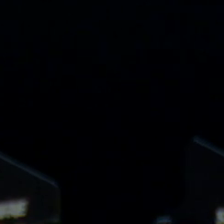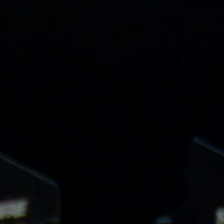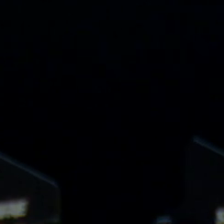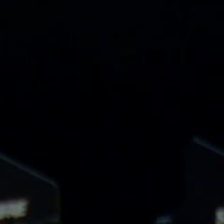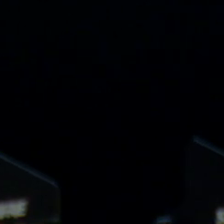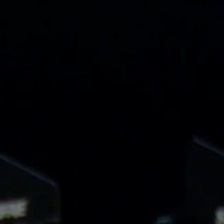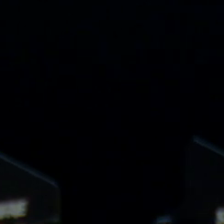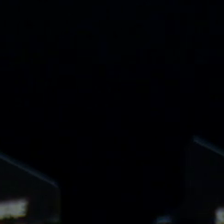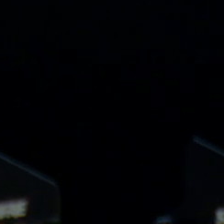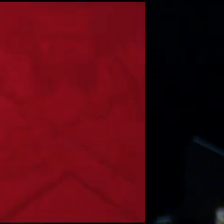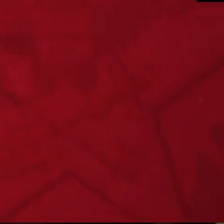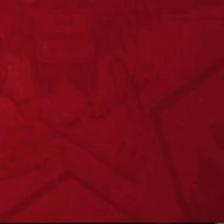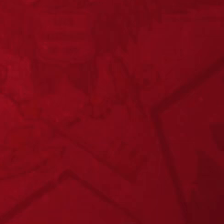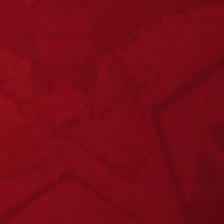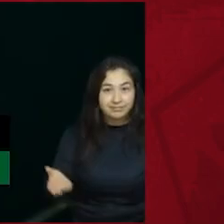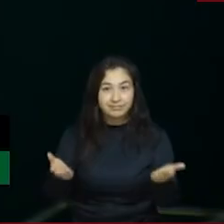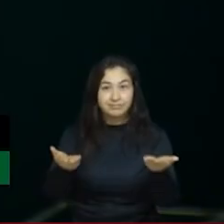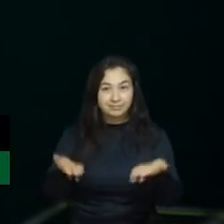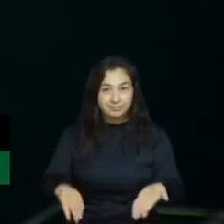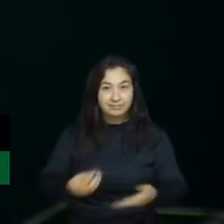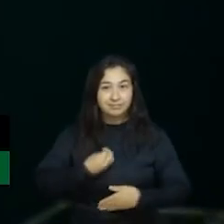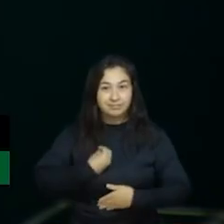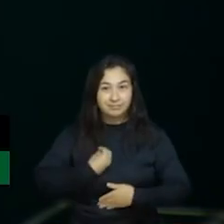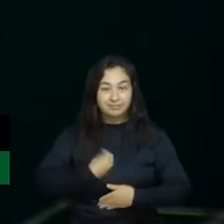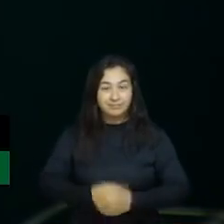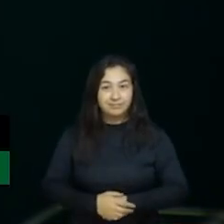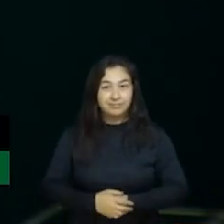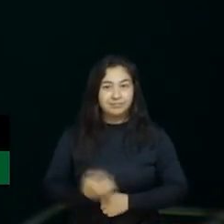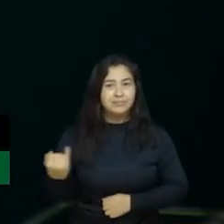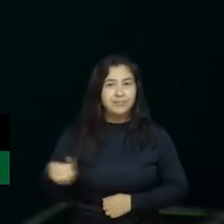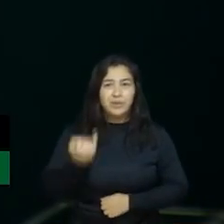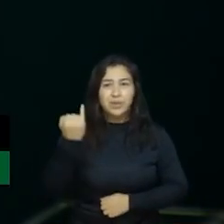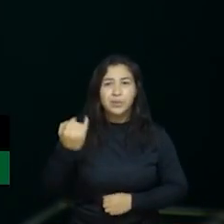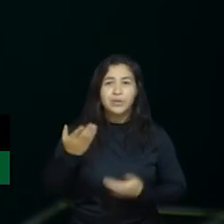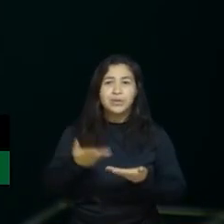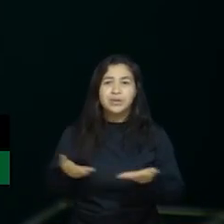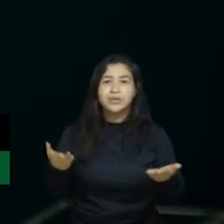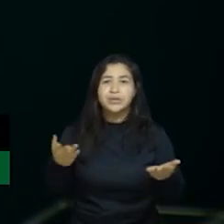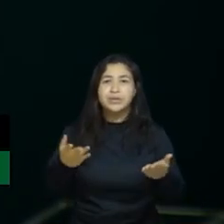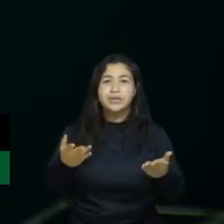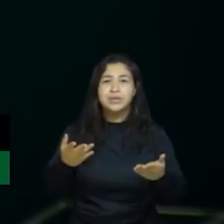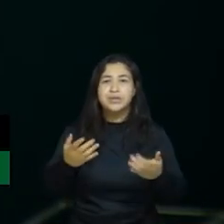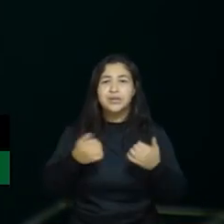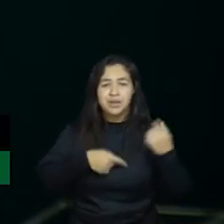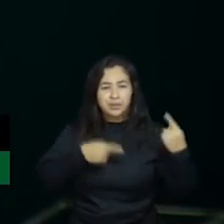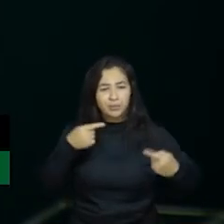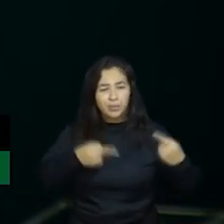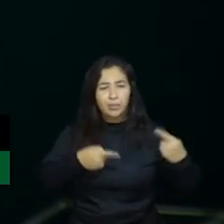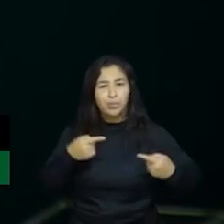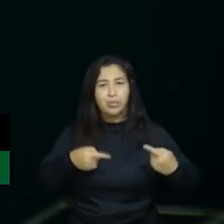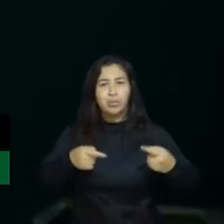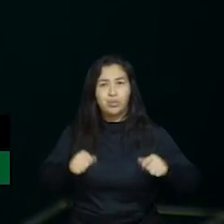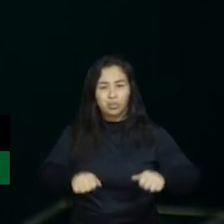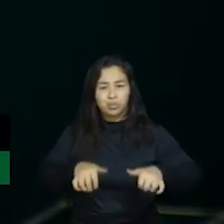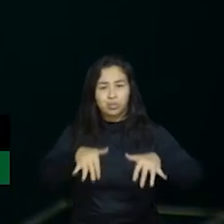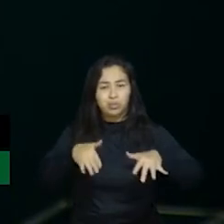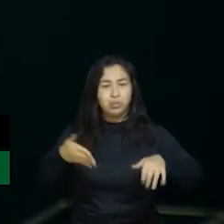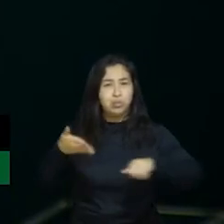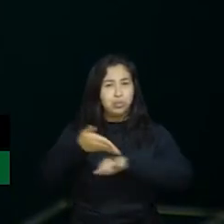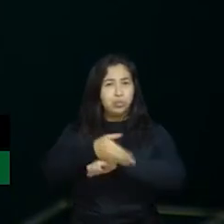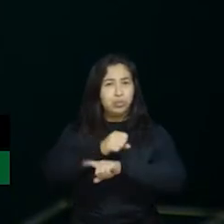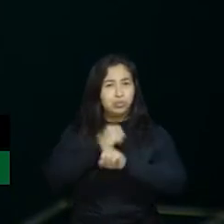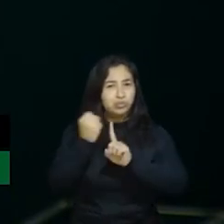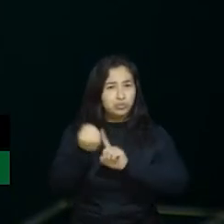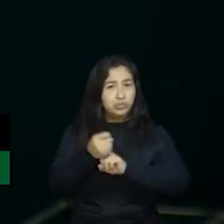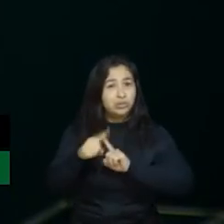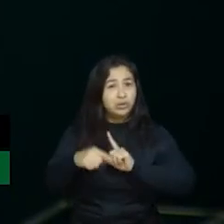a importância do espaço. Como é importante quando o parlamento vem para perto da sociedade. Isso que é importante quando a gente pode vir aqui